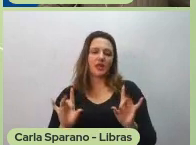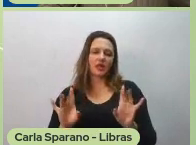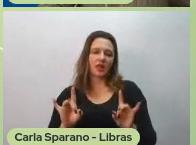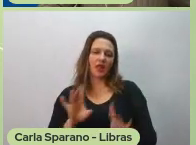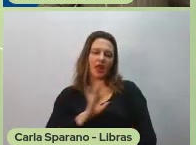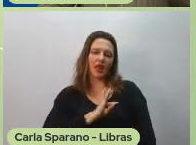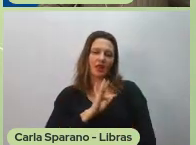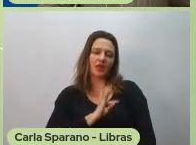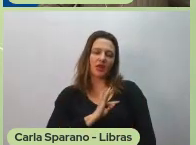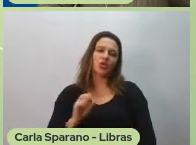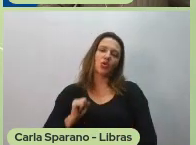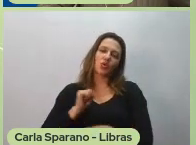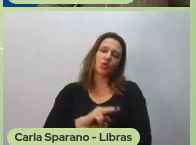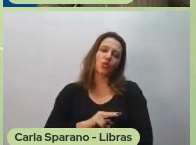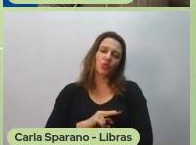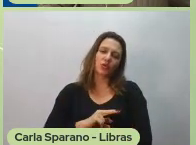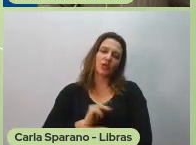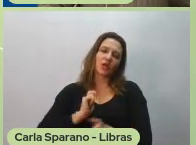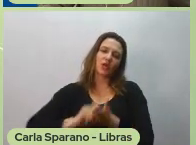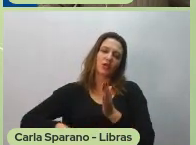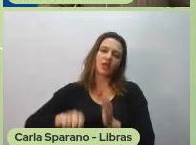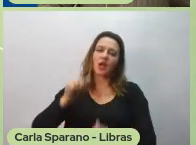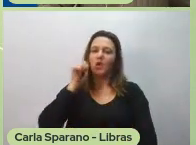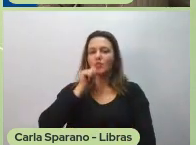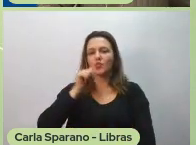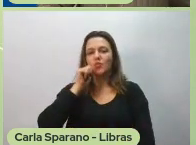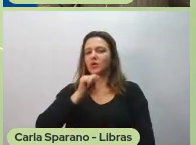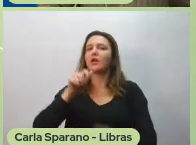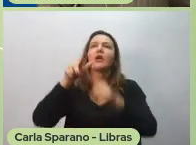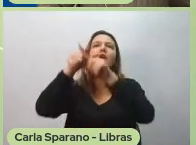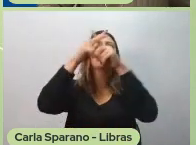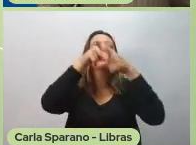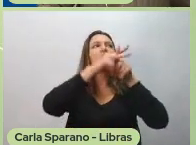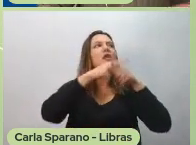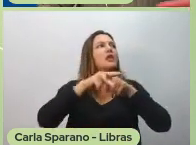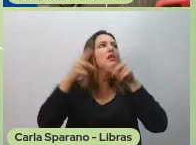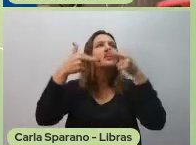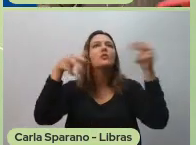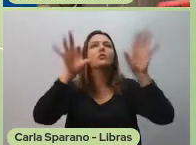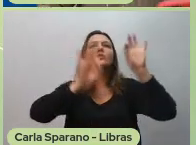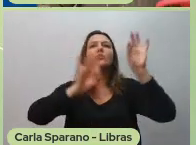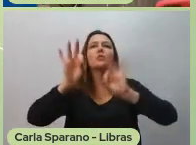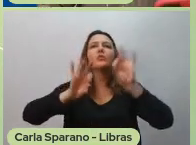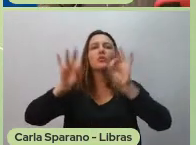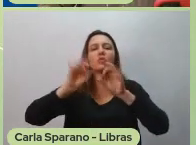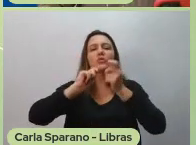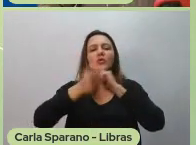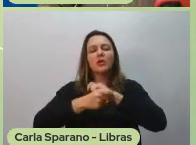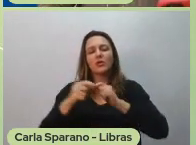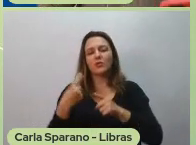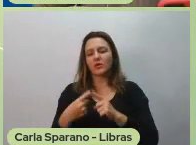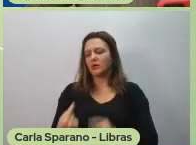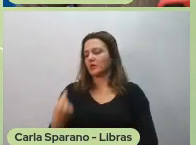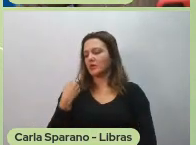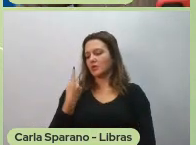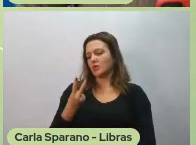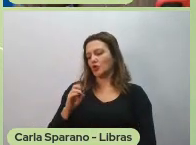contrata mulheres para os cargos de instaladora, reparadora, que até 2018 era uma